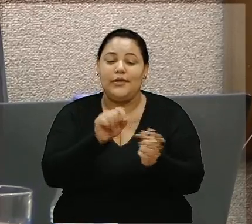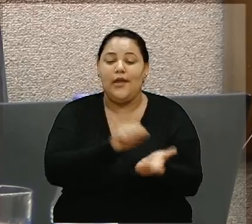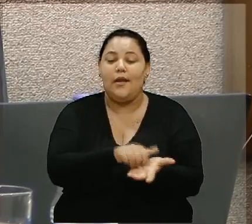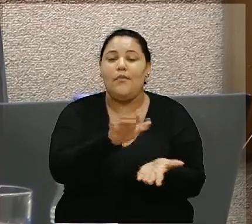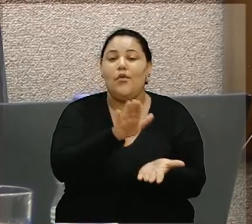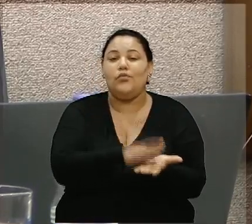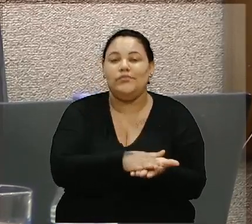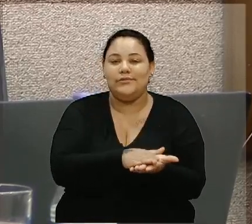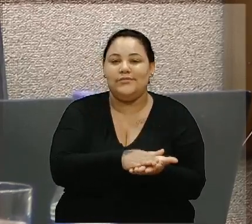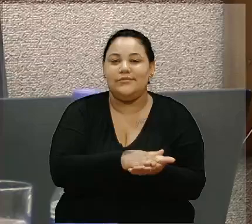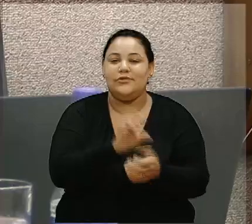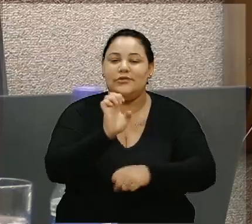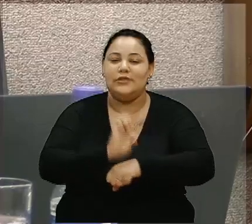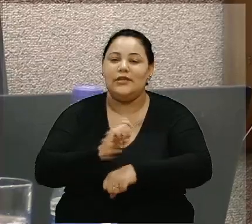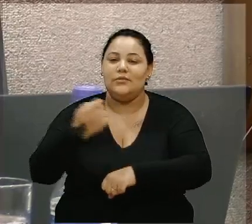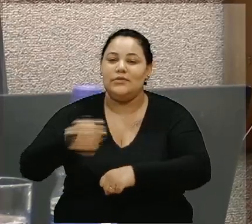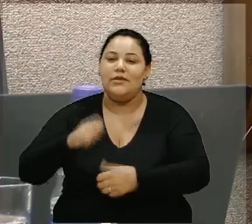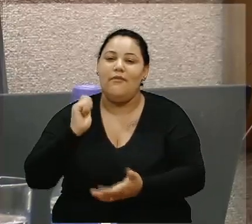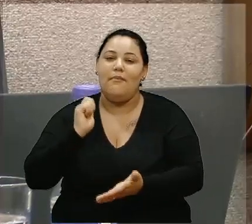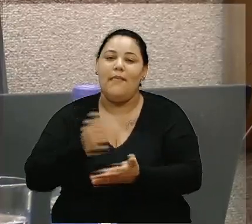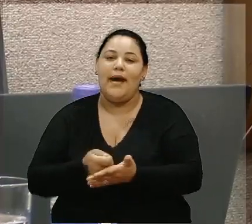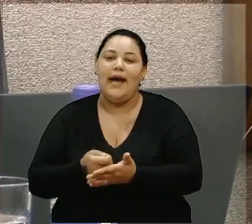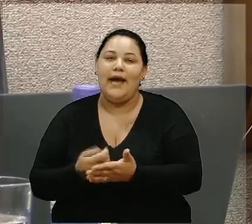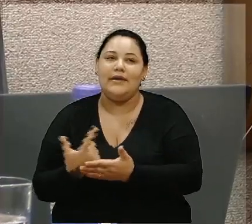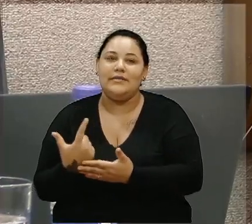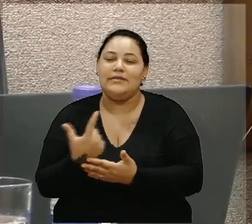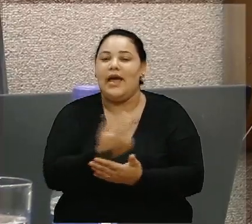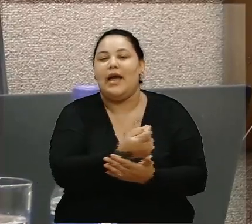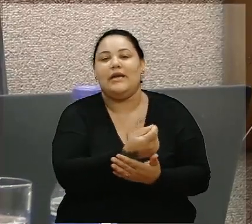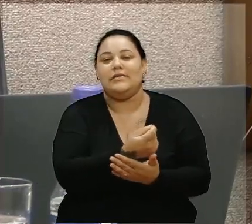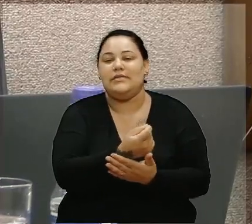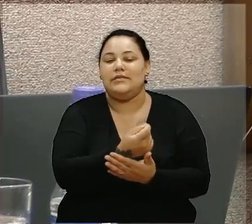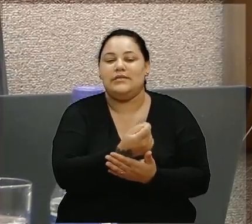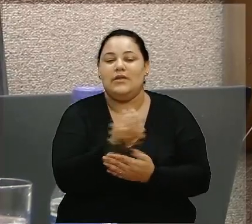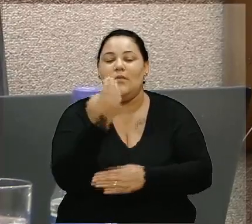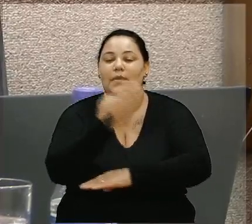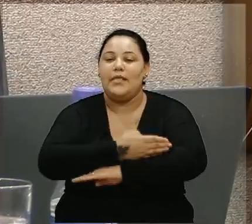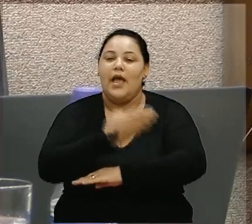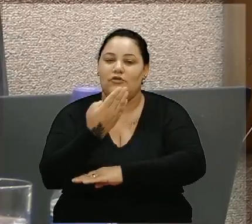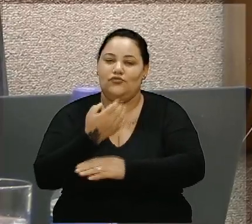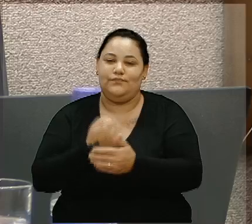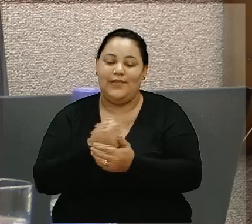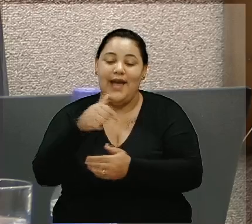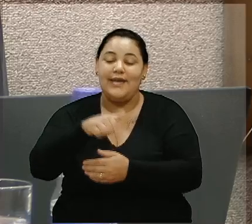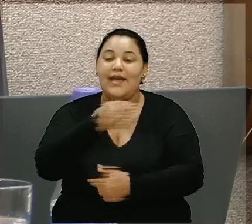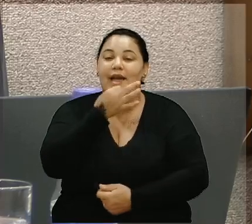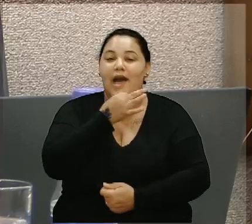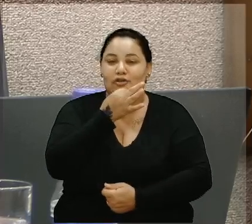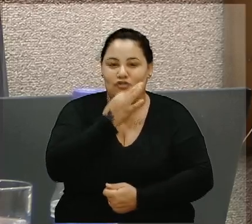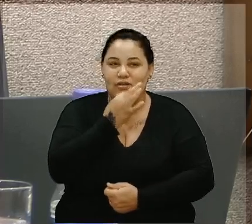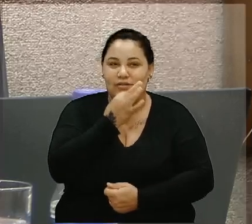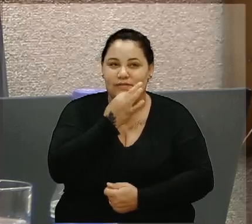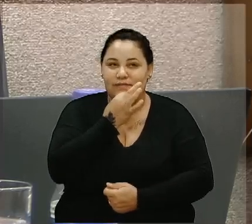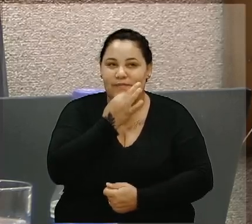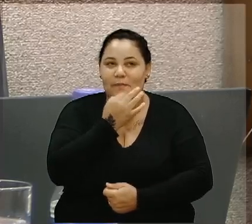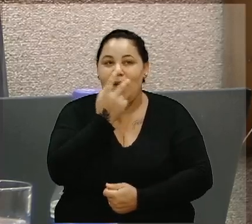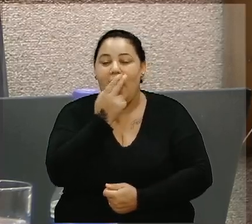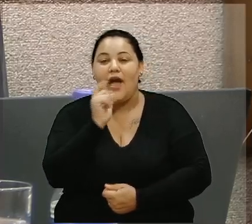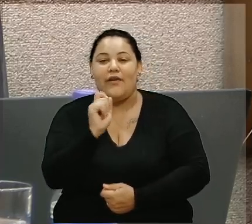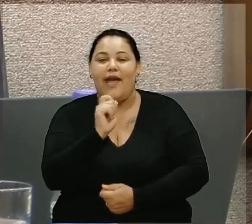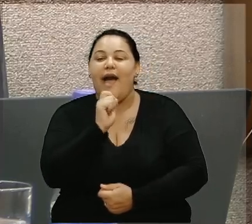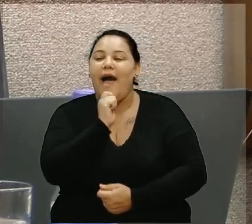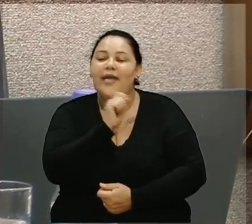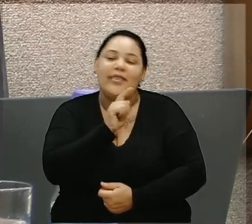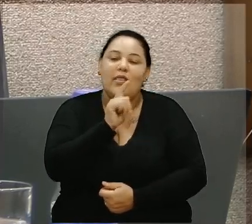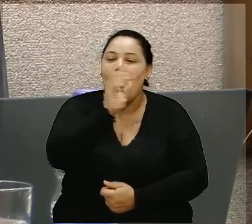deveria pagar, né, se tirasse os pedágios. Aqui em Caxias, daí parece que a gente não aprendeu,